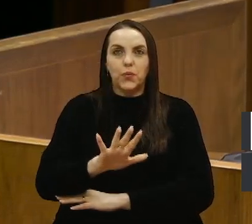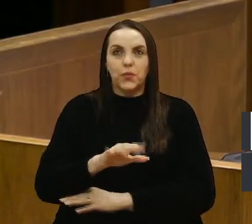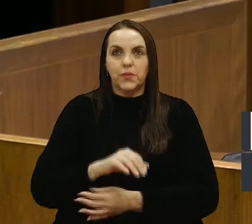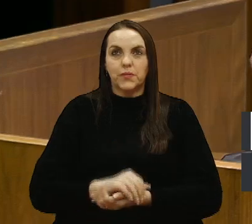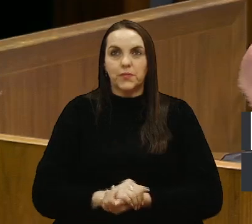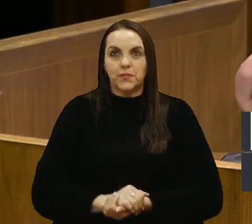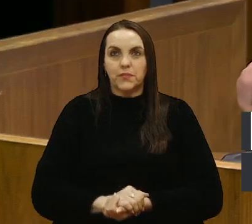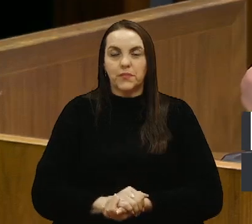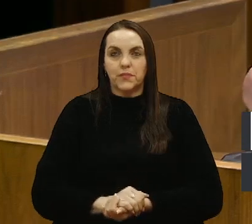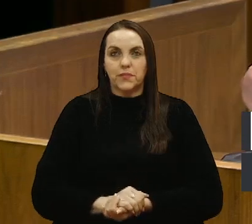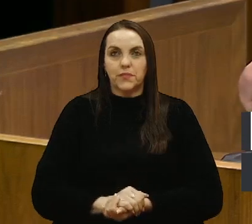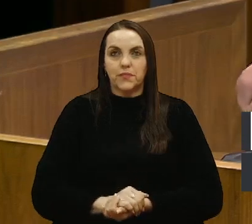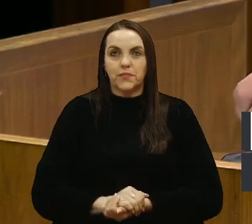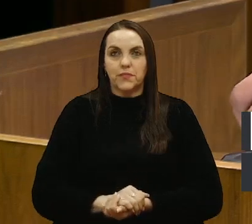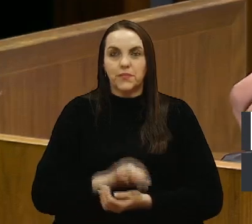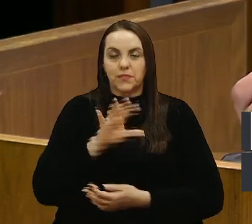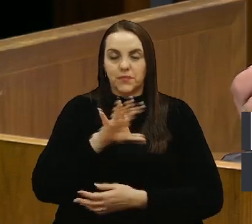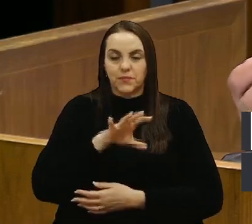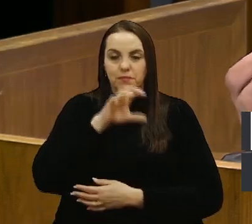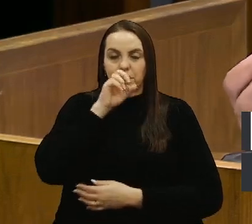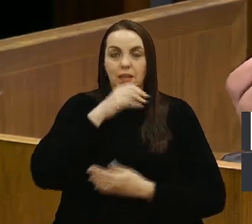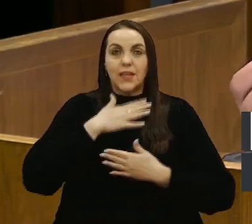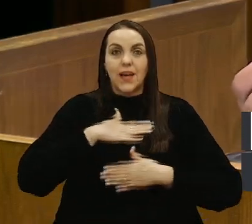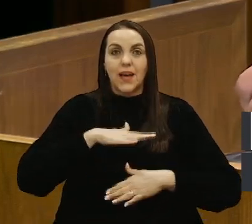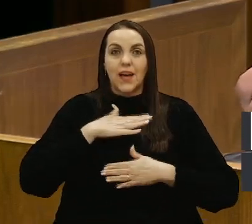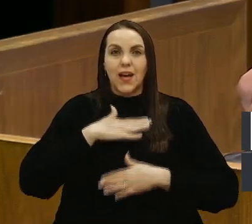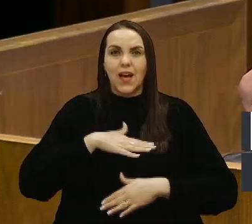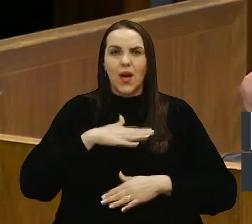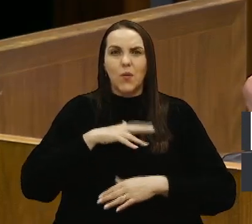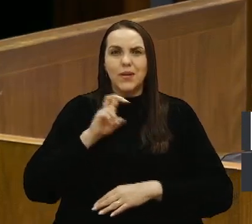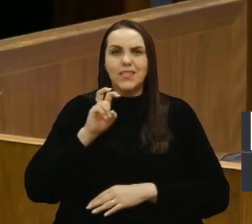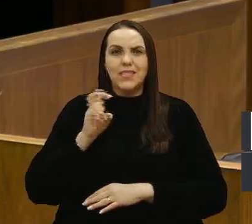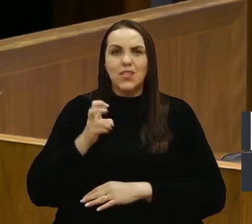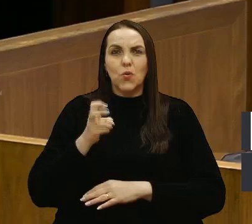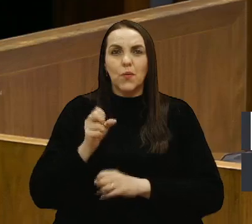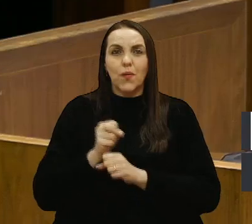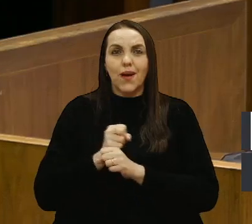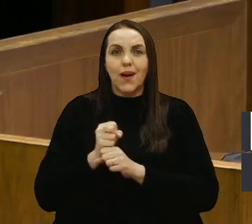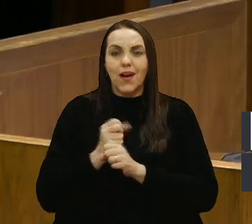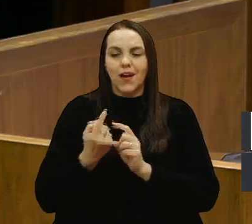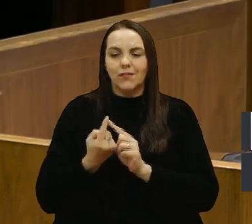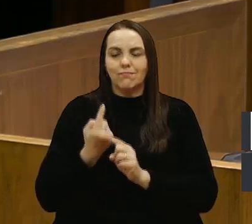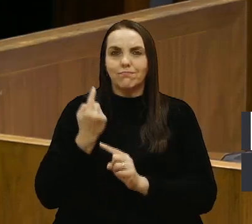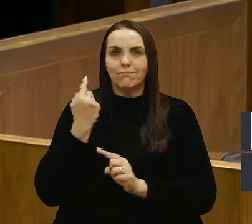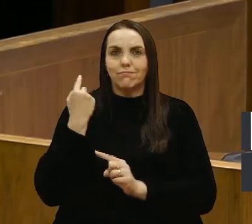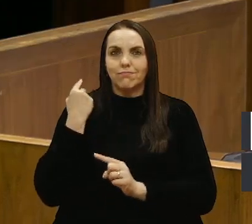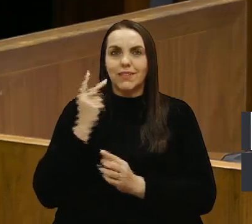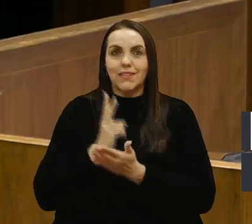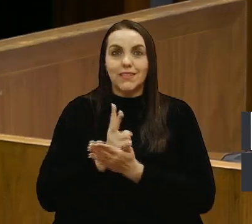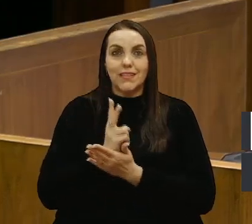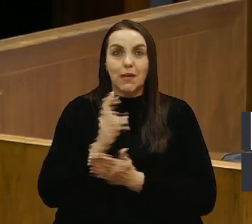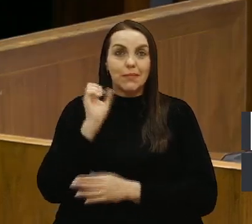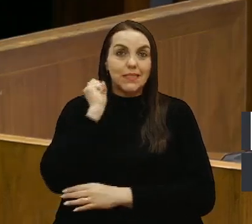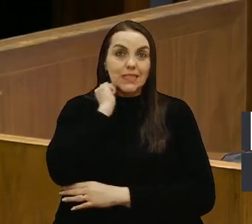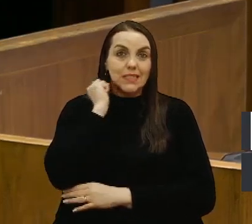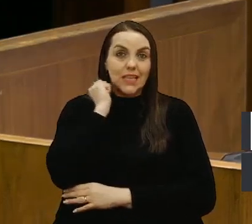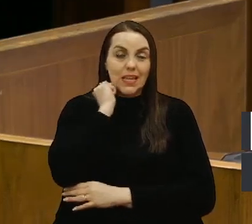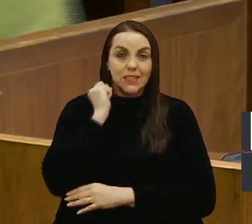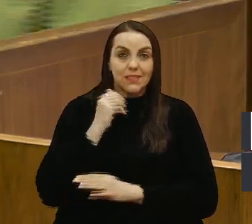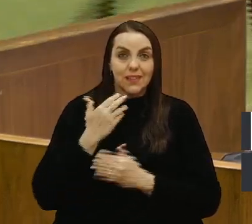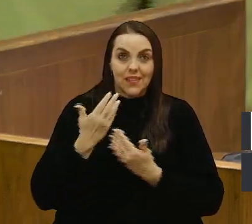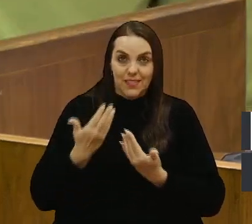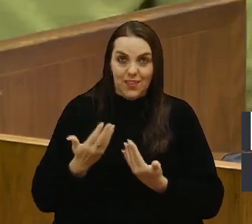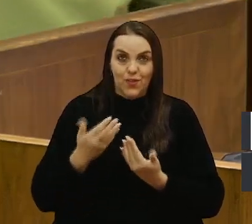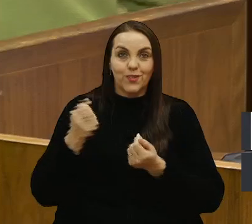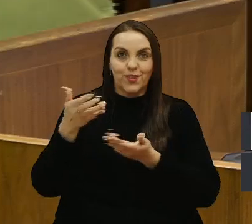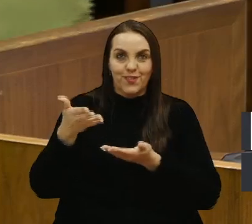Inspira. A respiração calmante, ela existe há mais de 5.000 anos e a gente fala que está sempre estressado. Então, convido vocês,